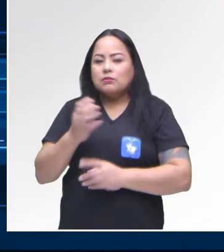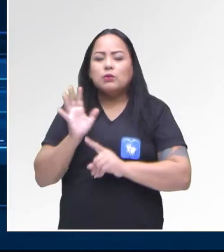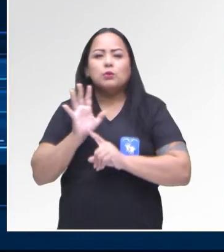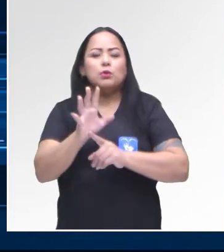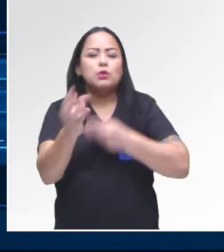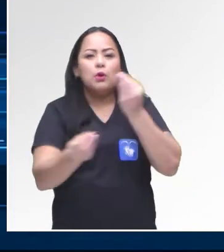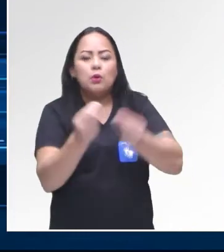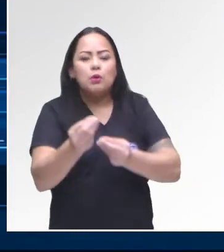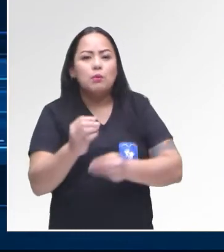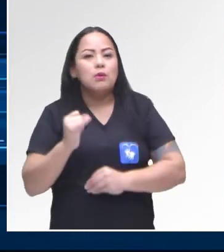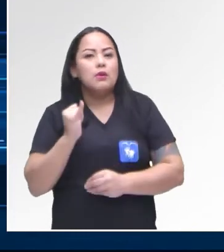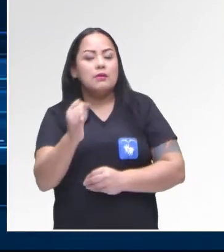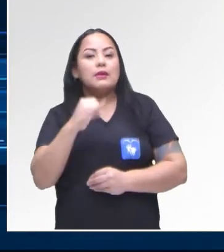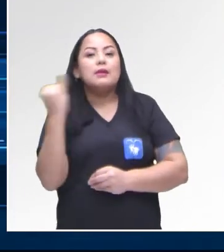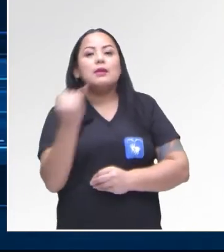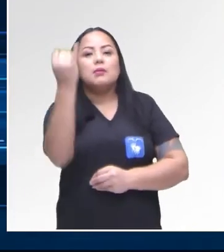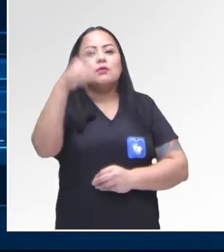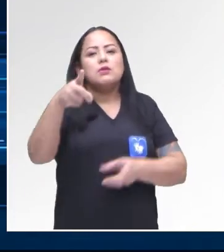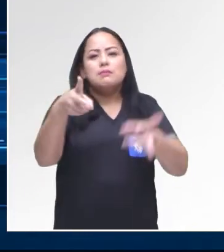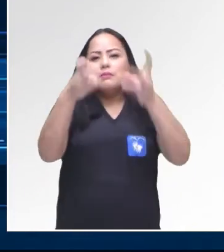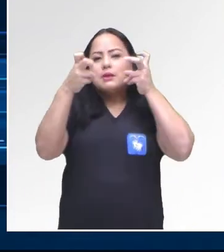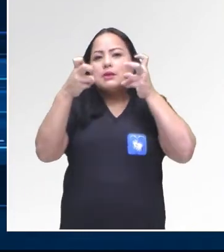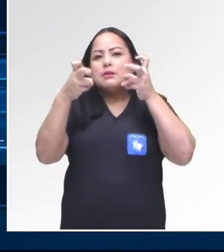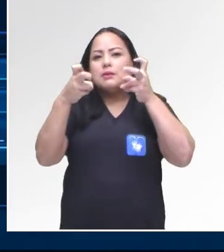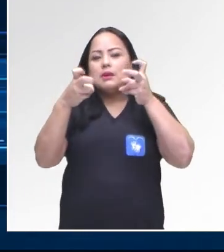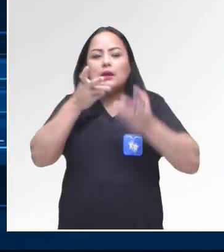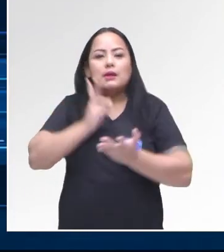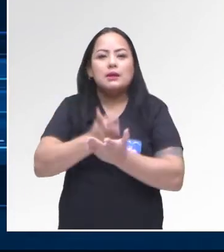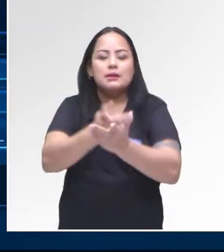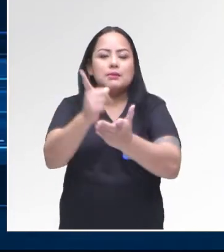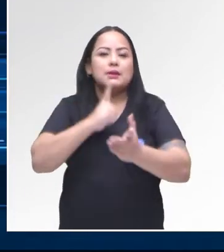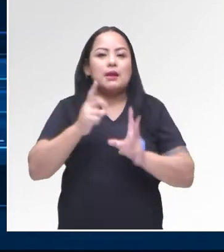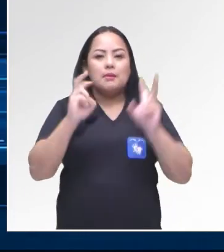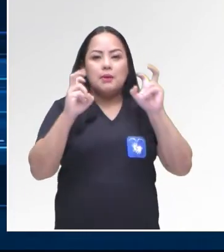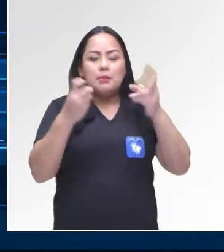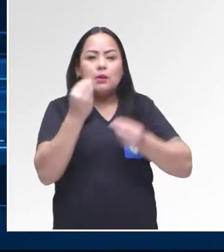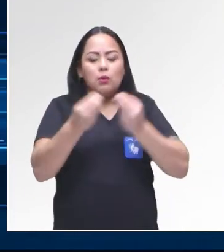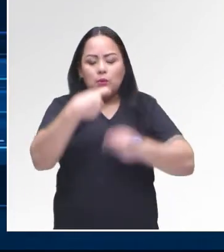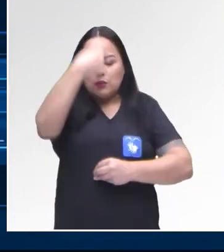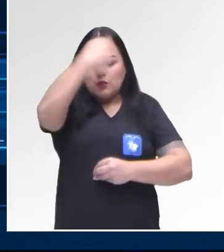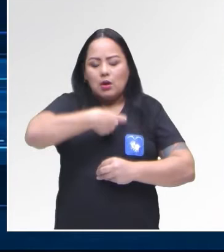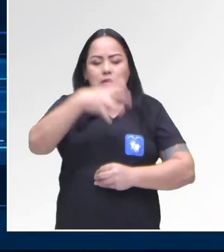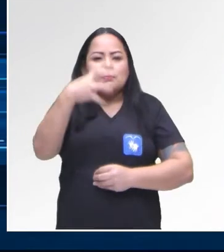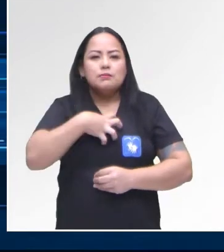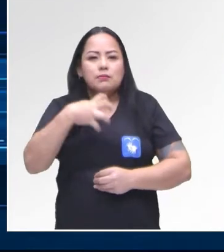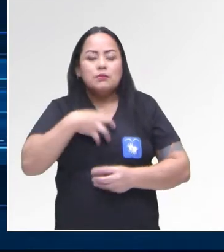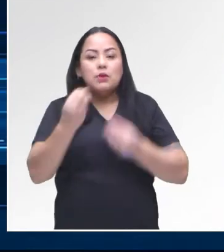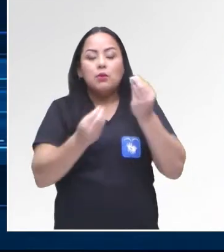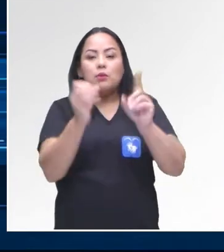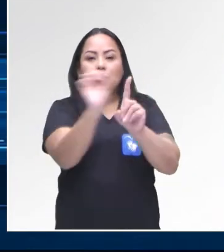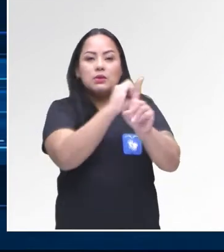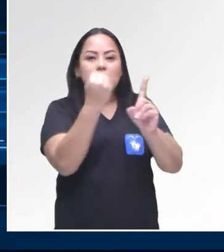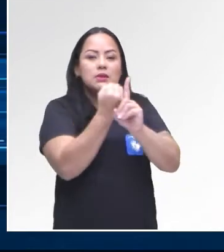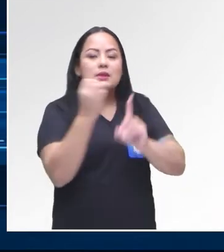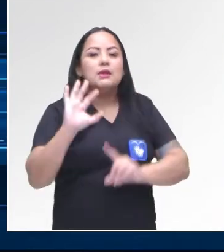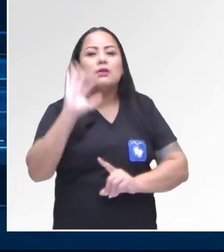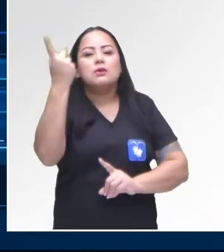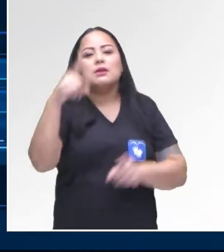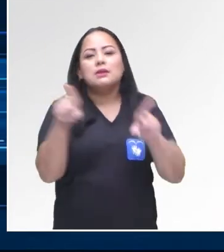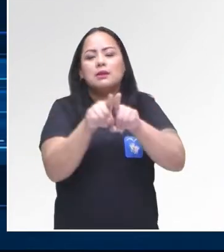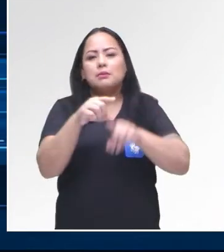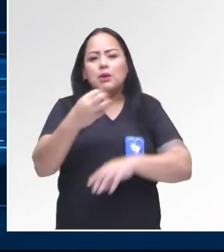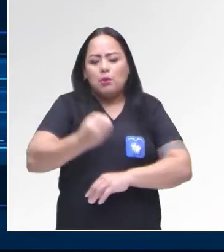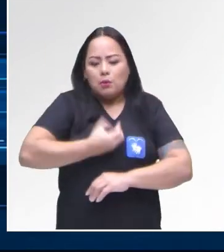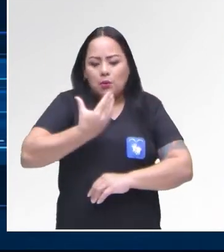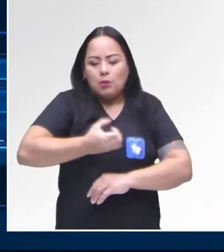É muito importante que você observe que sempre tem essa questão do estado de espírito. A sociedade que acontece e o